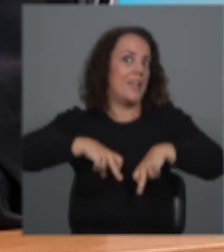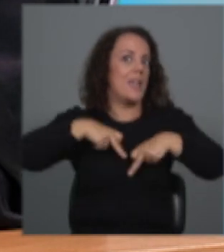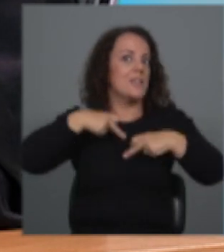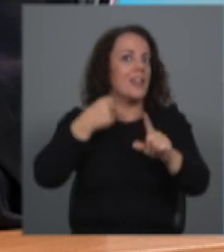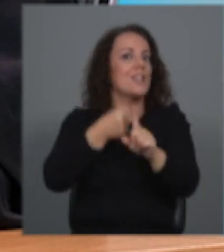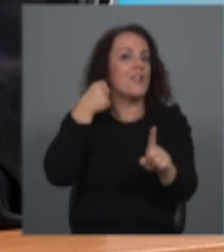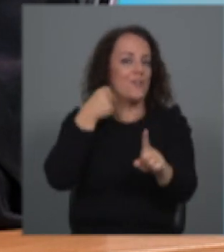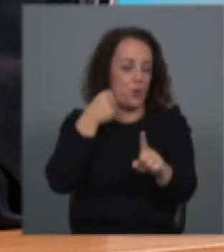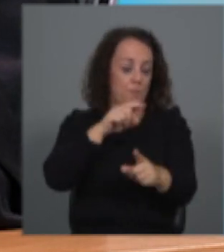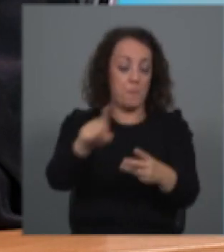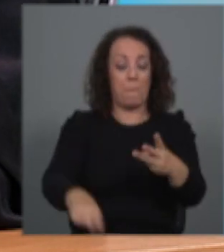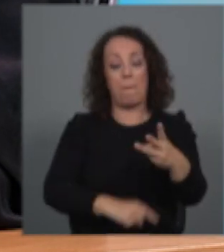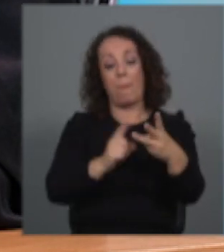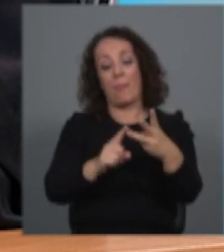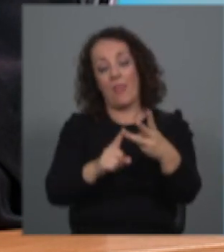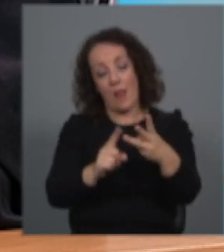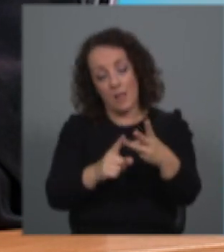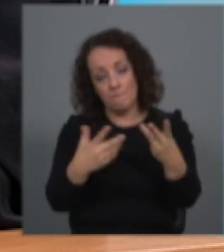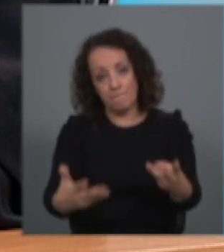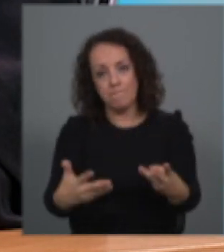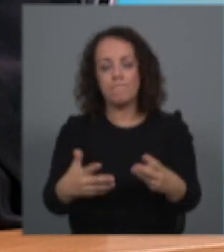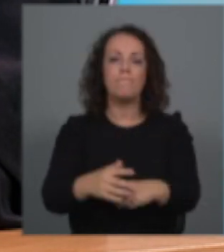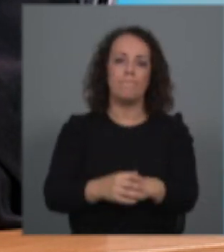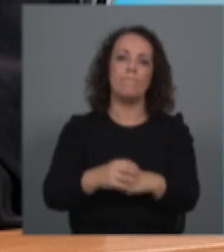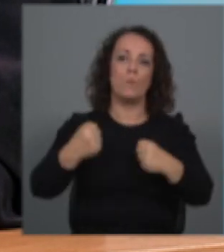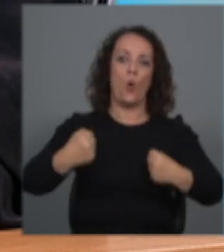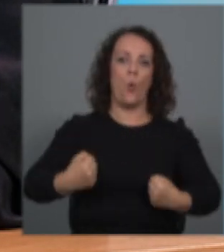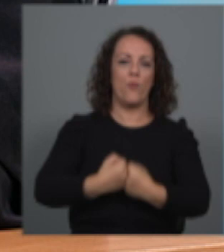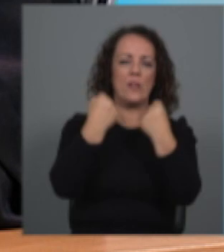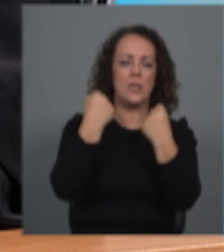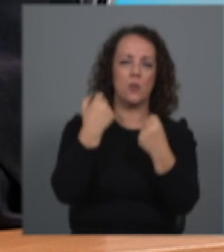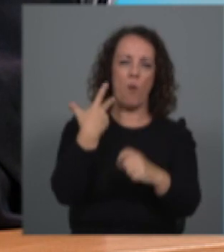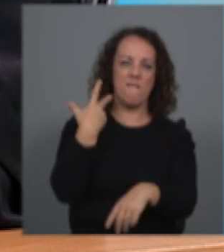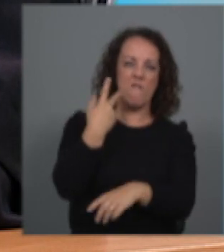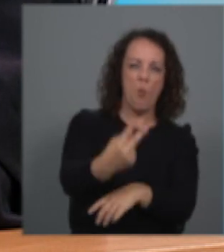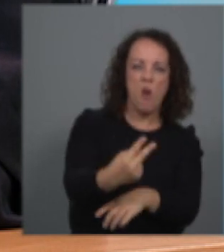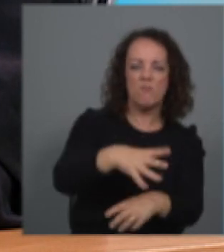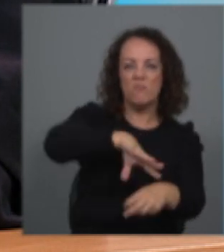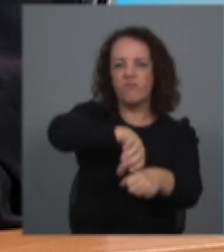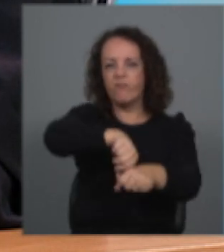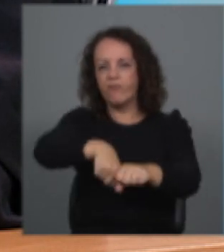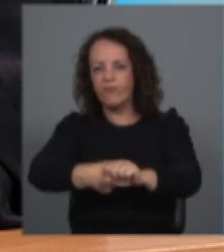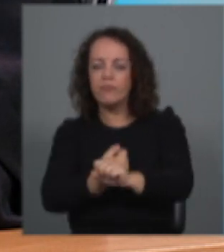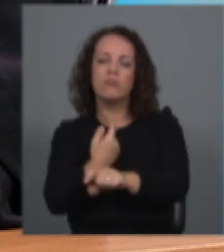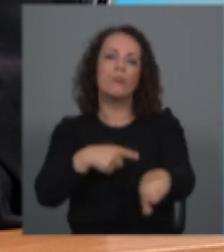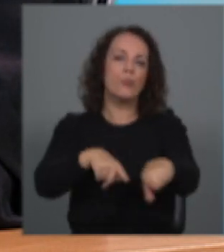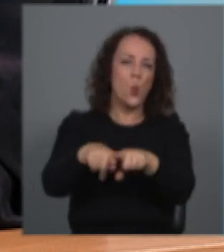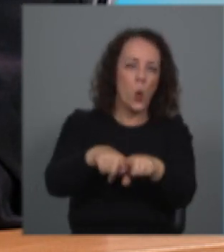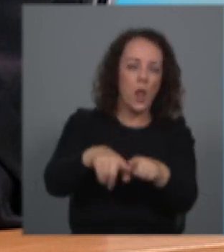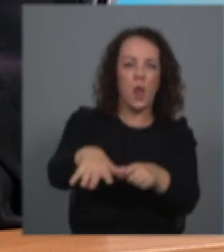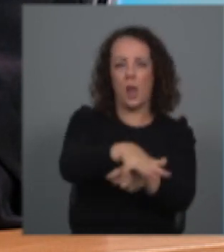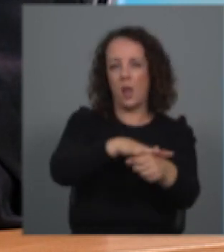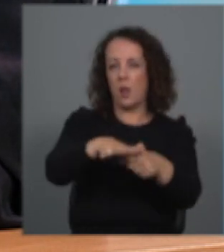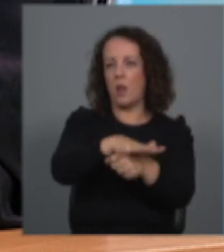E, finalmente, a dimensão do conflito, da violência, da política, que é